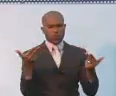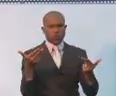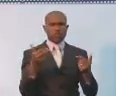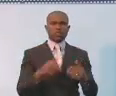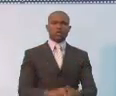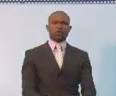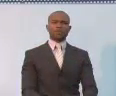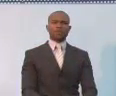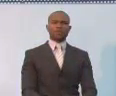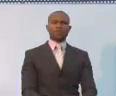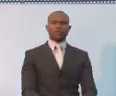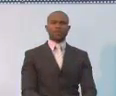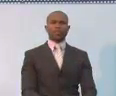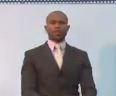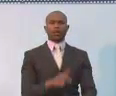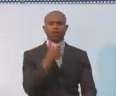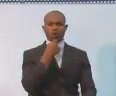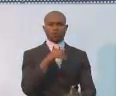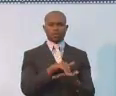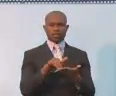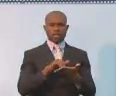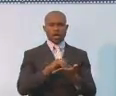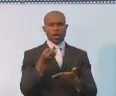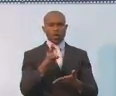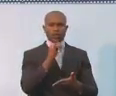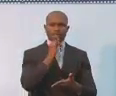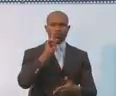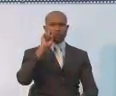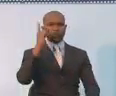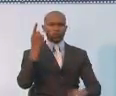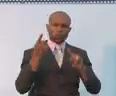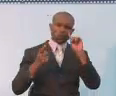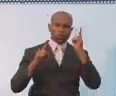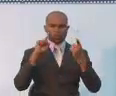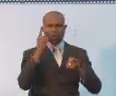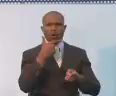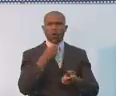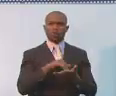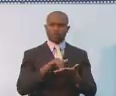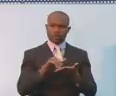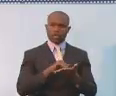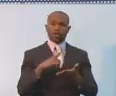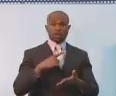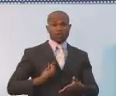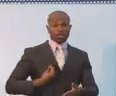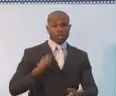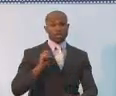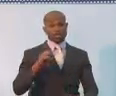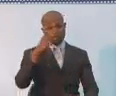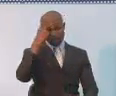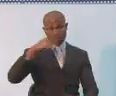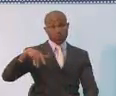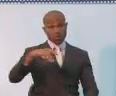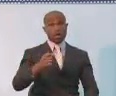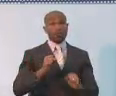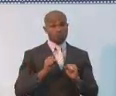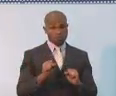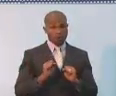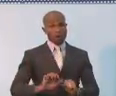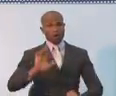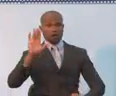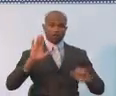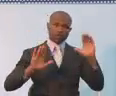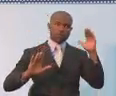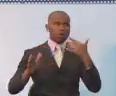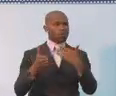para fazer perguntas ao secretário, tirar alguma dúvida. O secretário está aqui à disposição. Se tiver alguém, pode se manifestar.